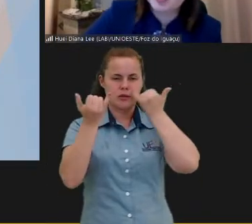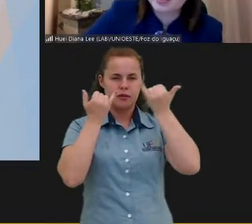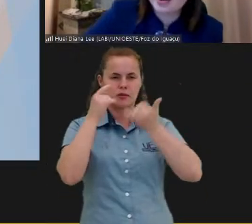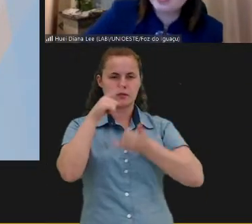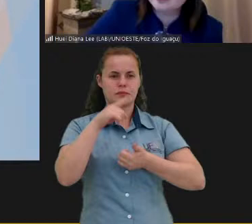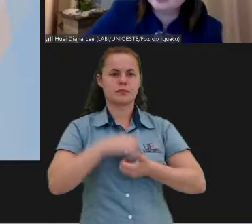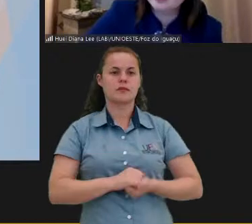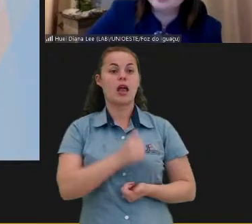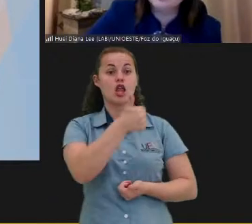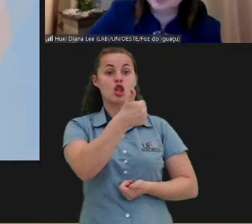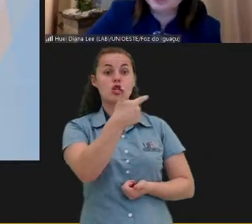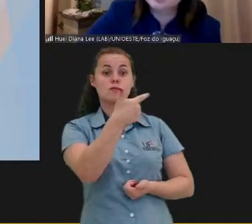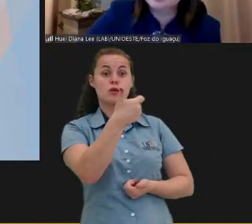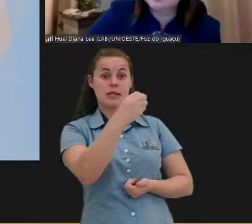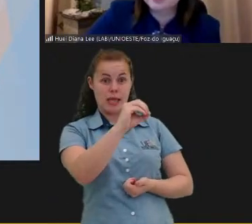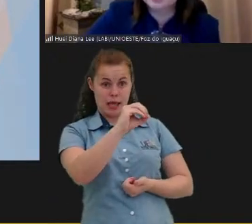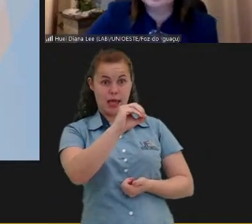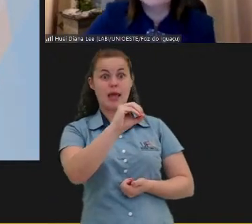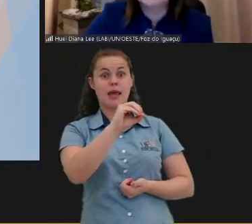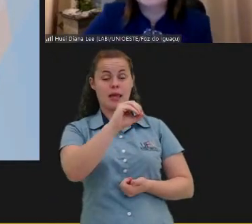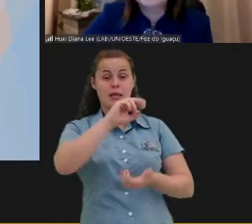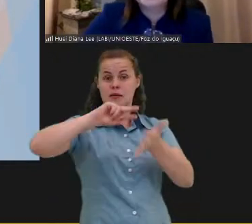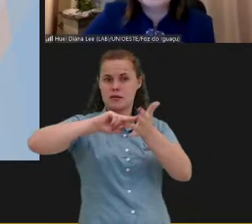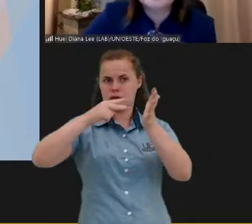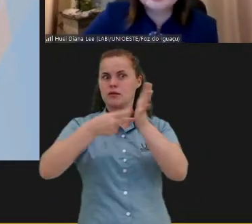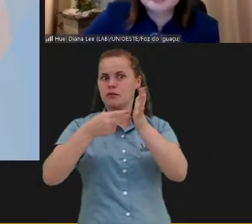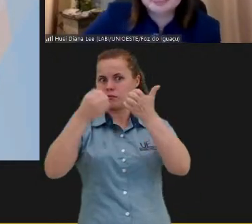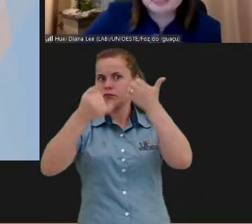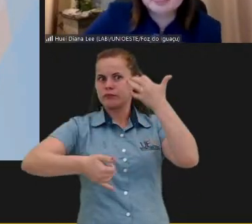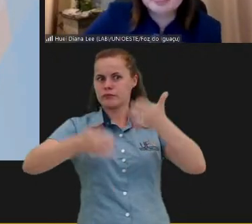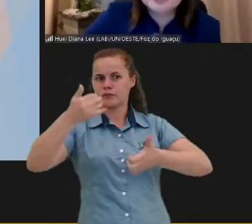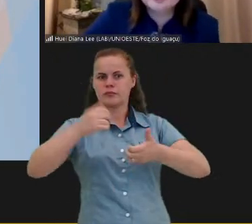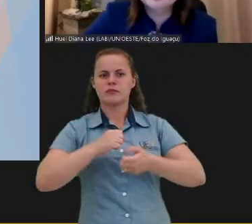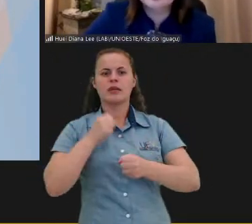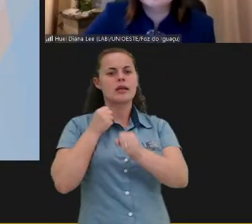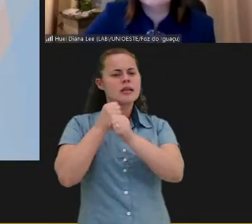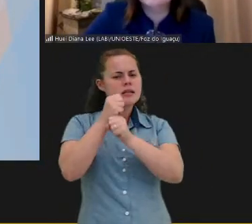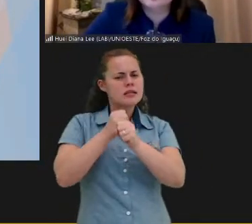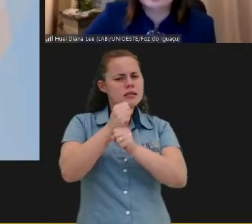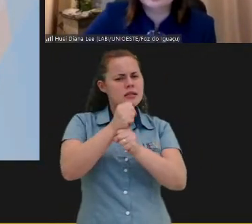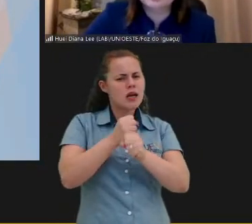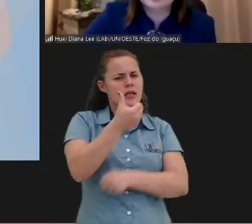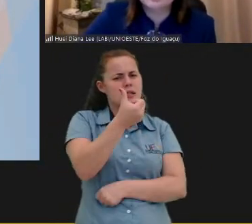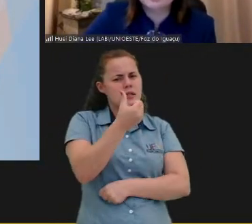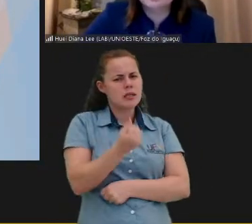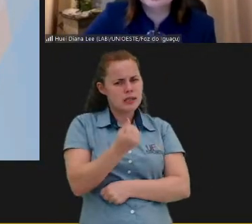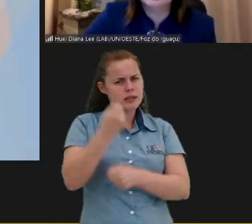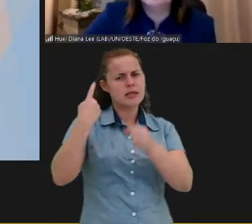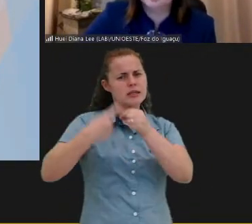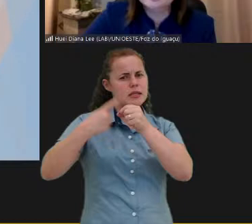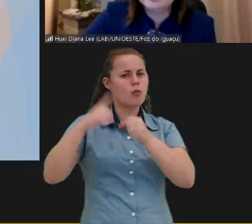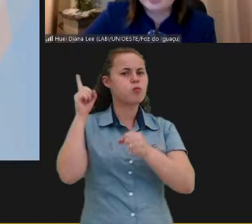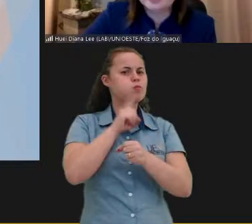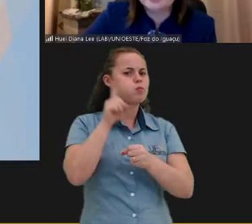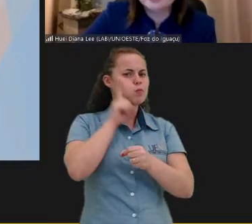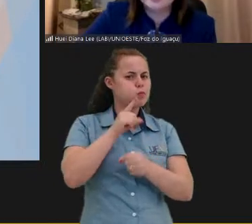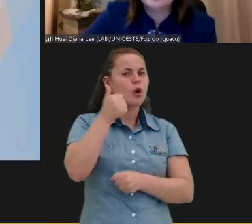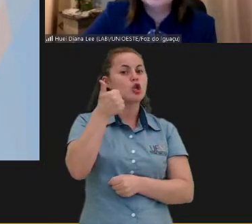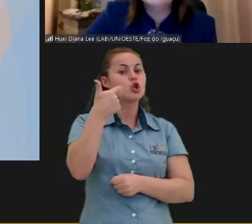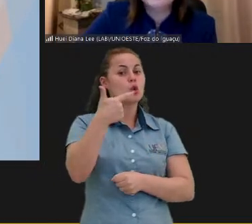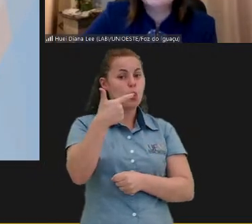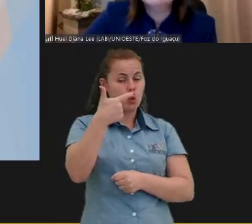de 2010, ele é muito significativo. Nesse ano, 16 cidades nos Estados Unidos, durante 12